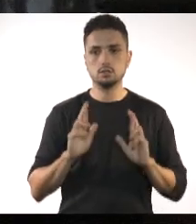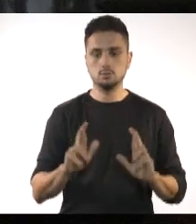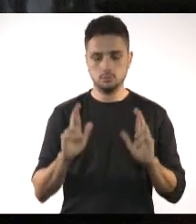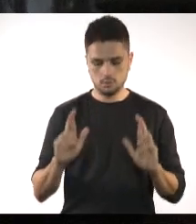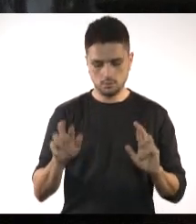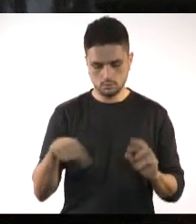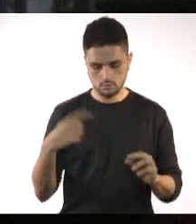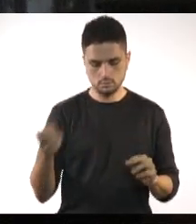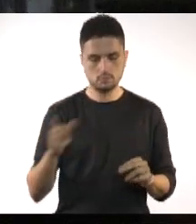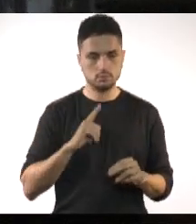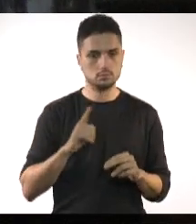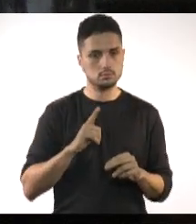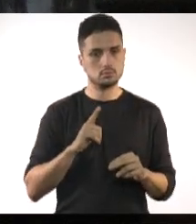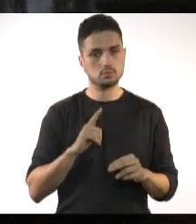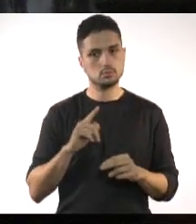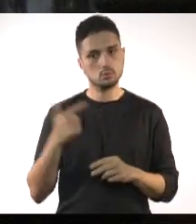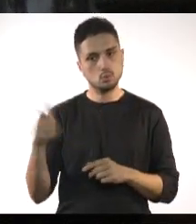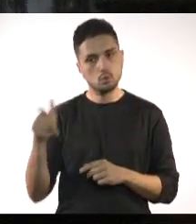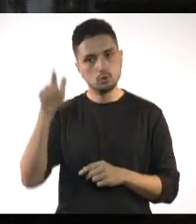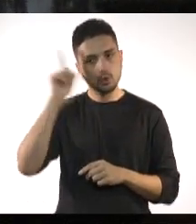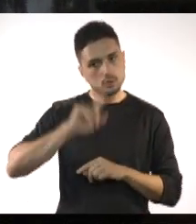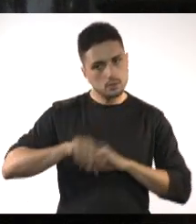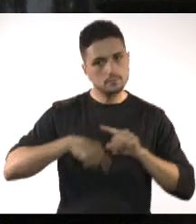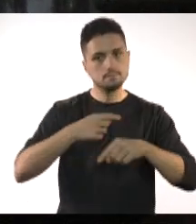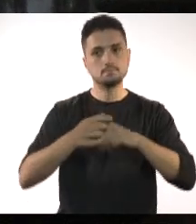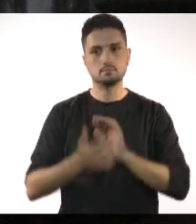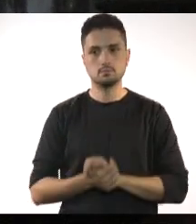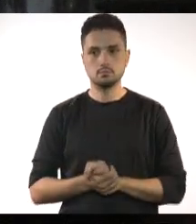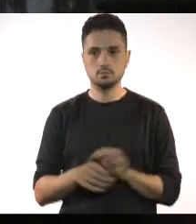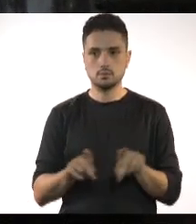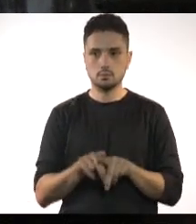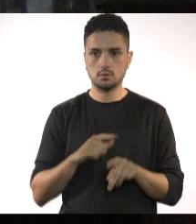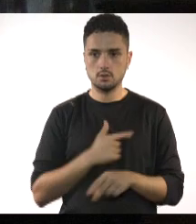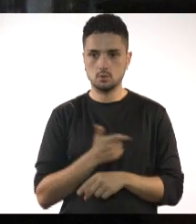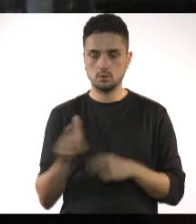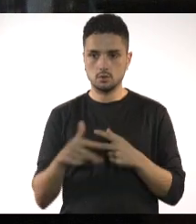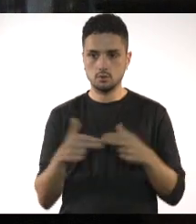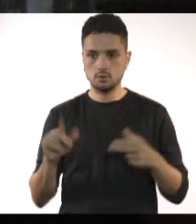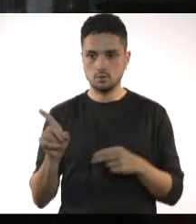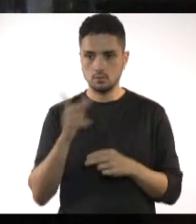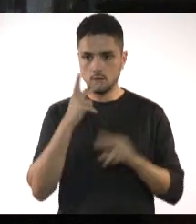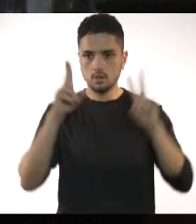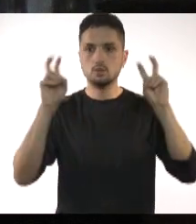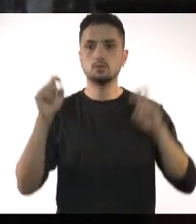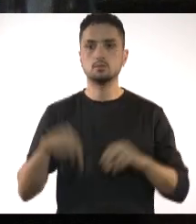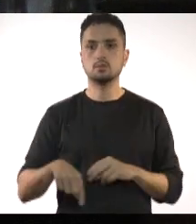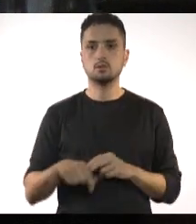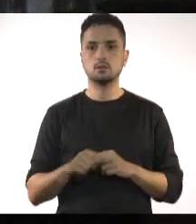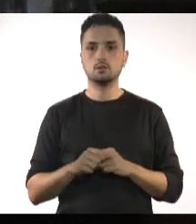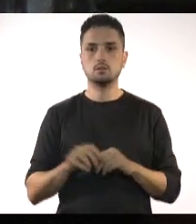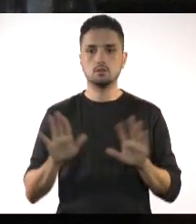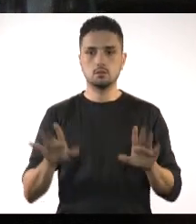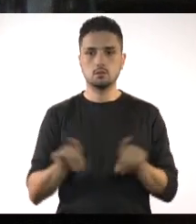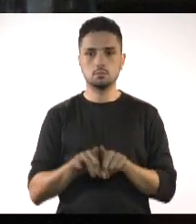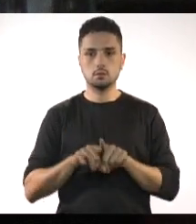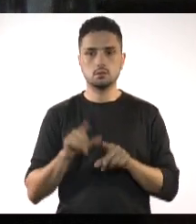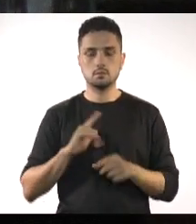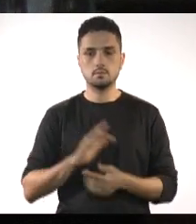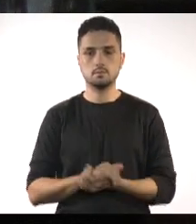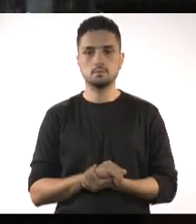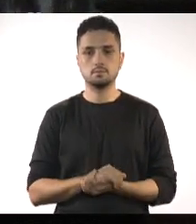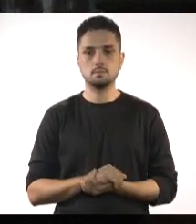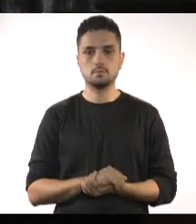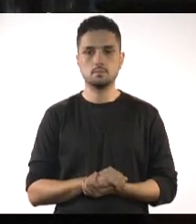na recuperação do outro. Uma outra questão que não diz tanto a casa aqui, mas também que faz parte, a Cristina